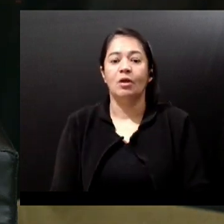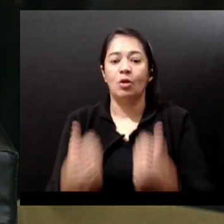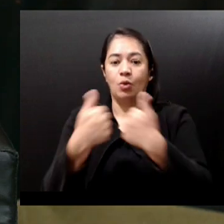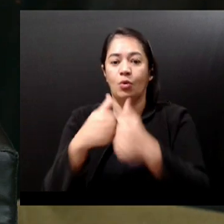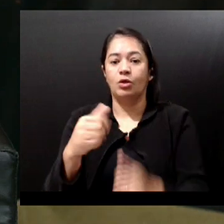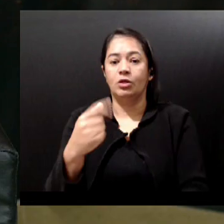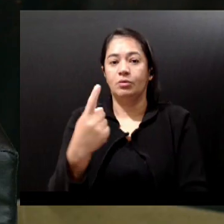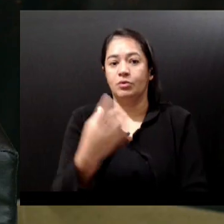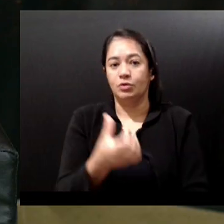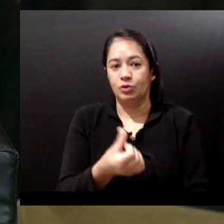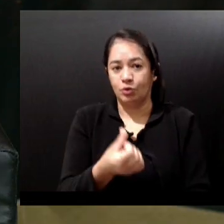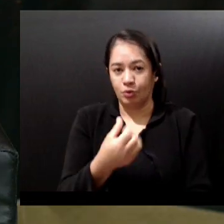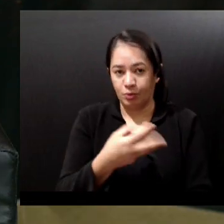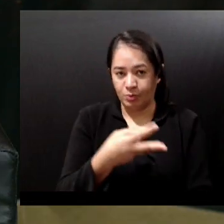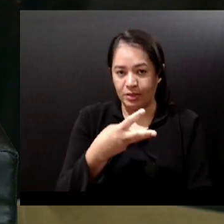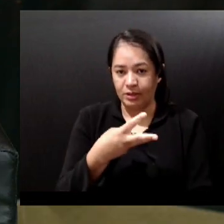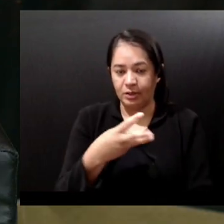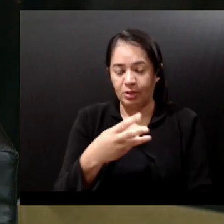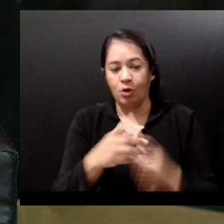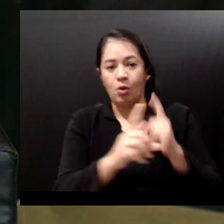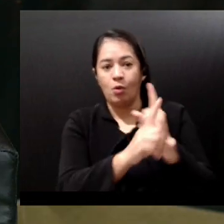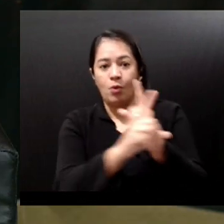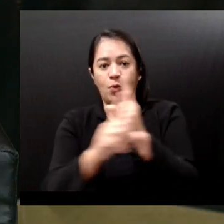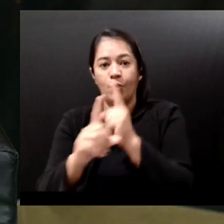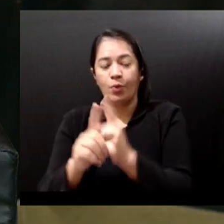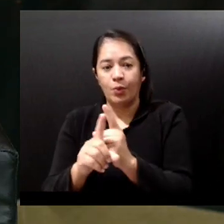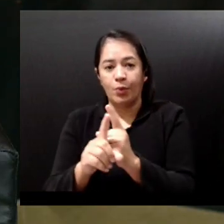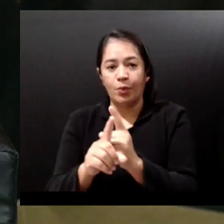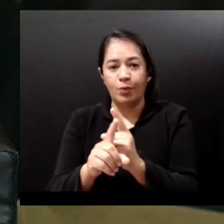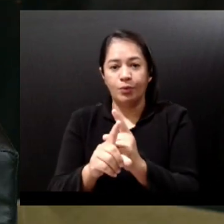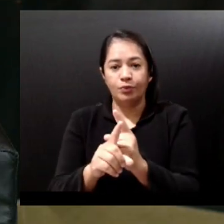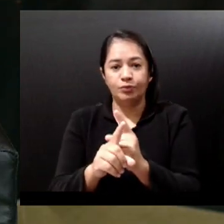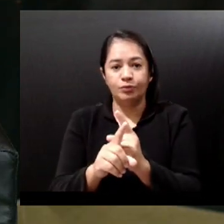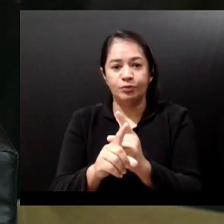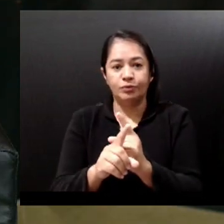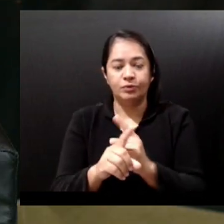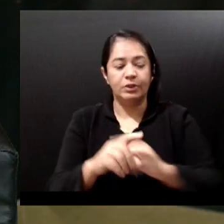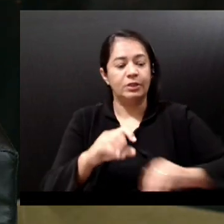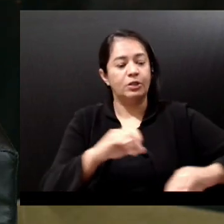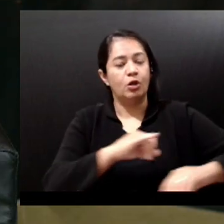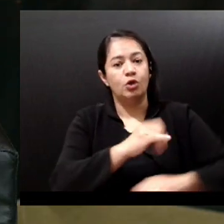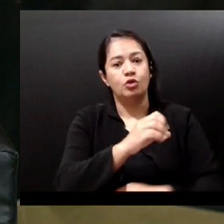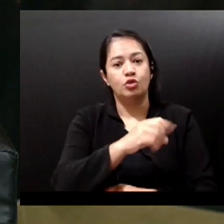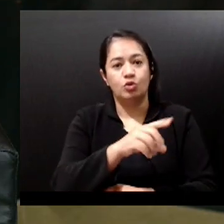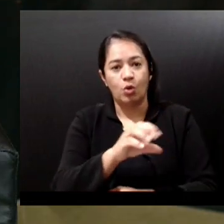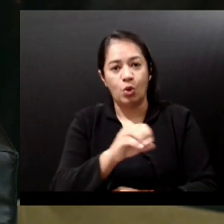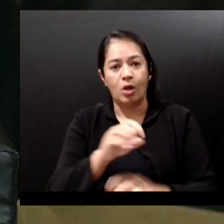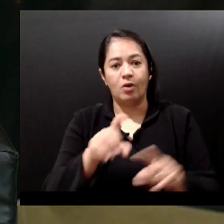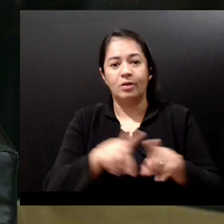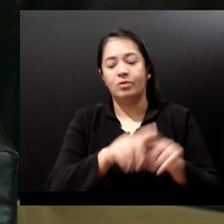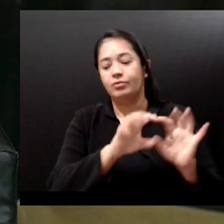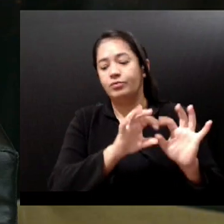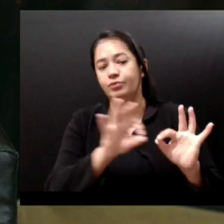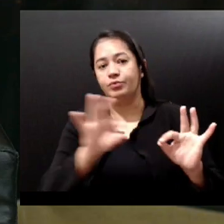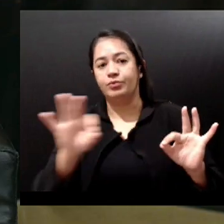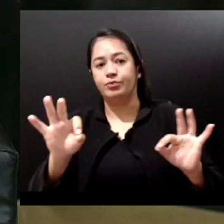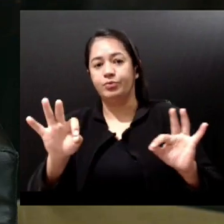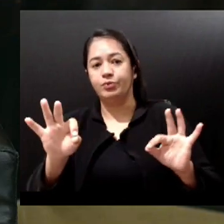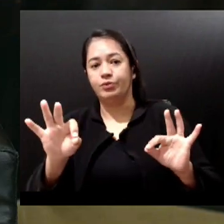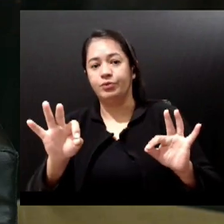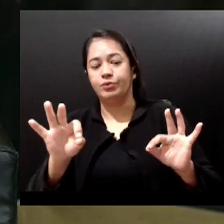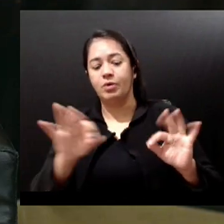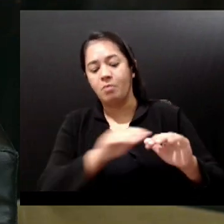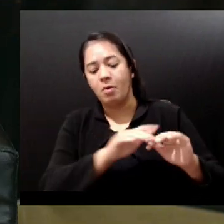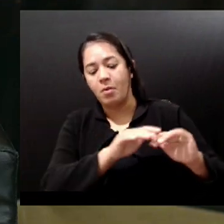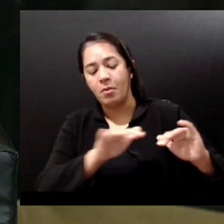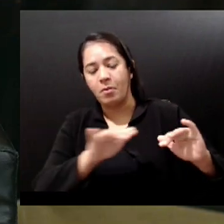será transferido da estação João Jorge para os pontos ao longo da Avenida João Jorge. No sentido